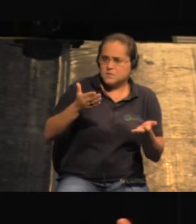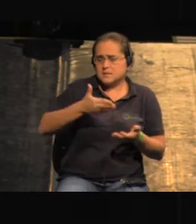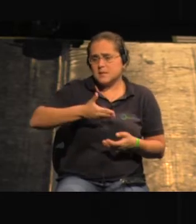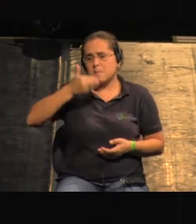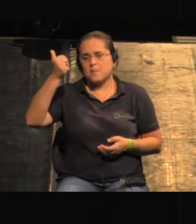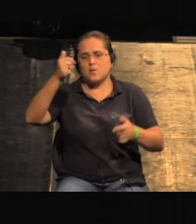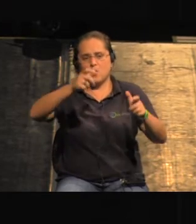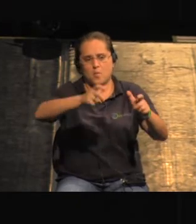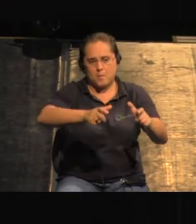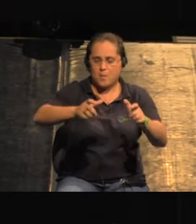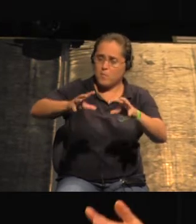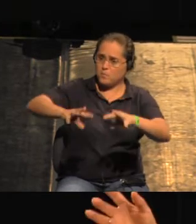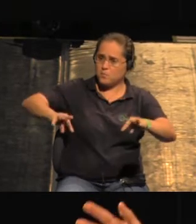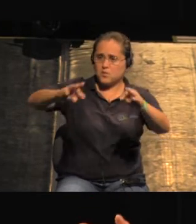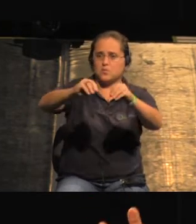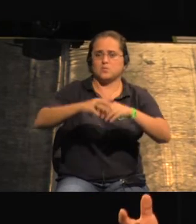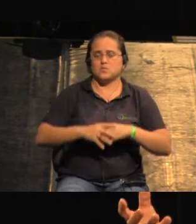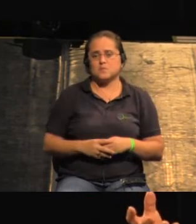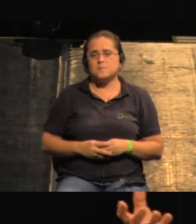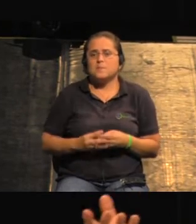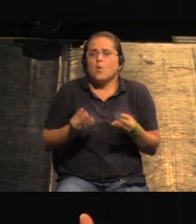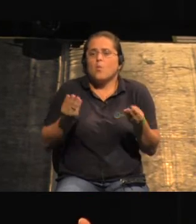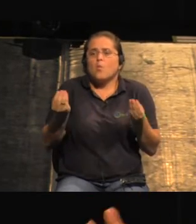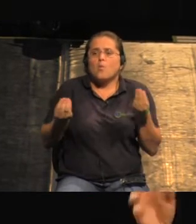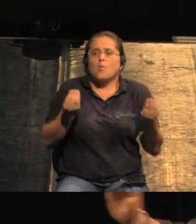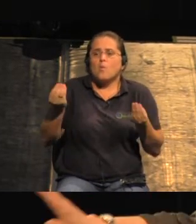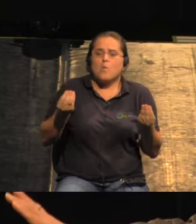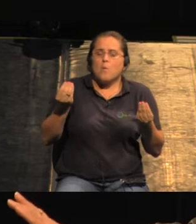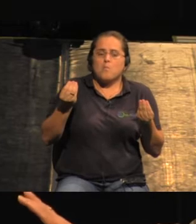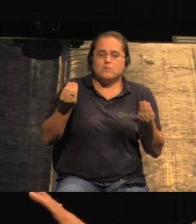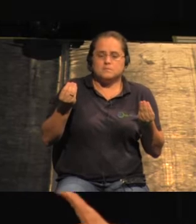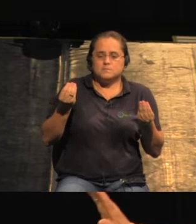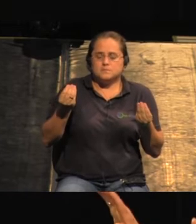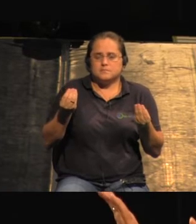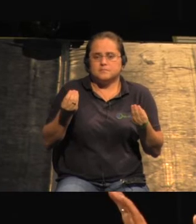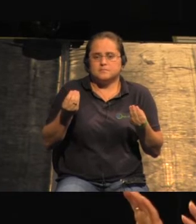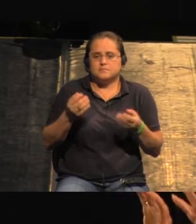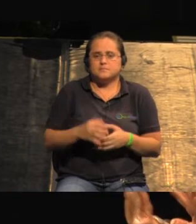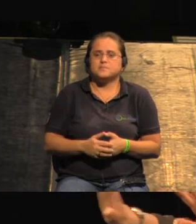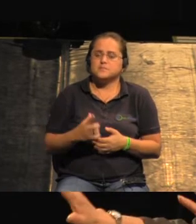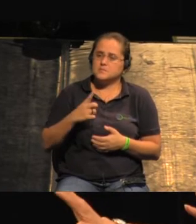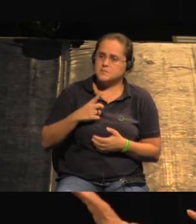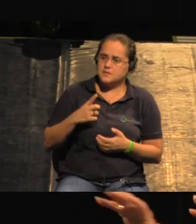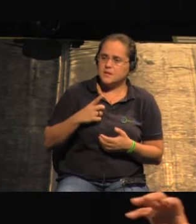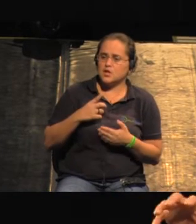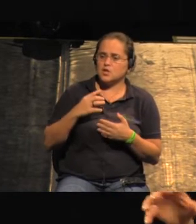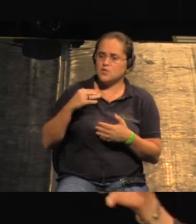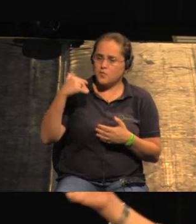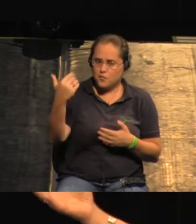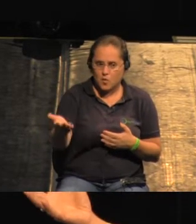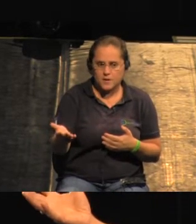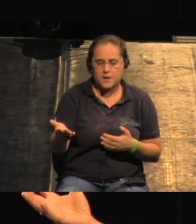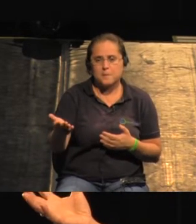balanço quando você quer melhorar o bairro para todos. Então, como manter